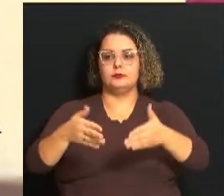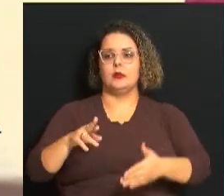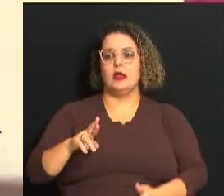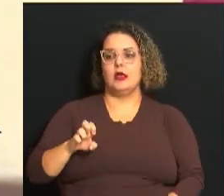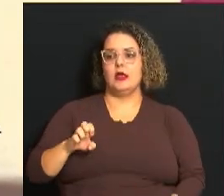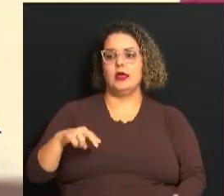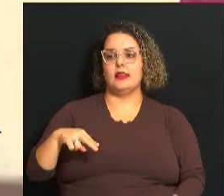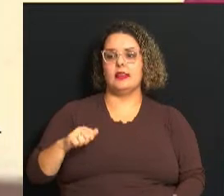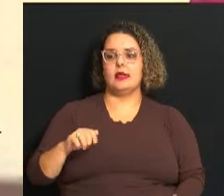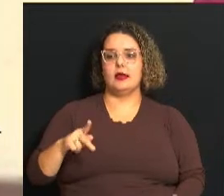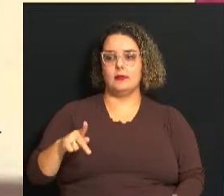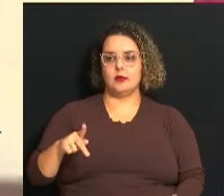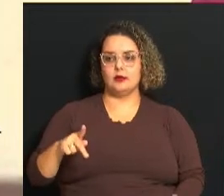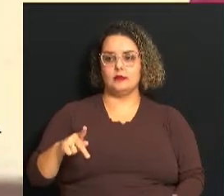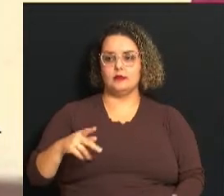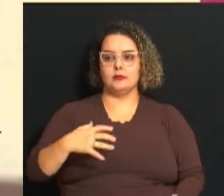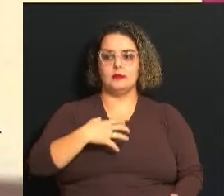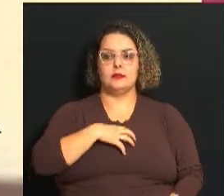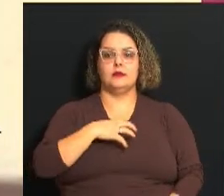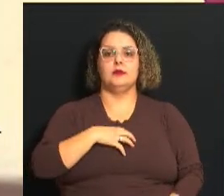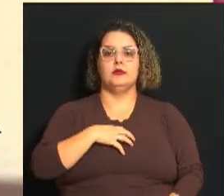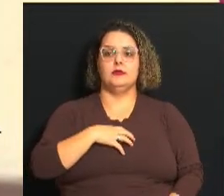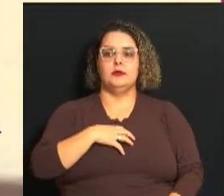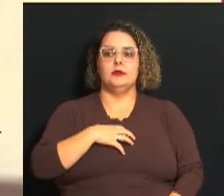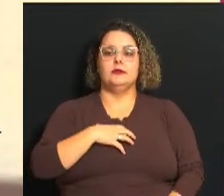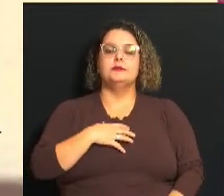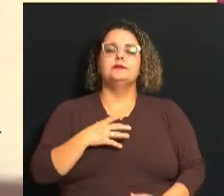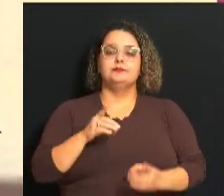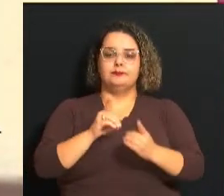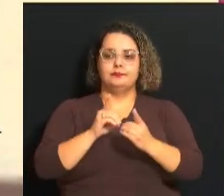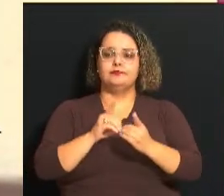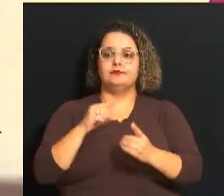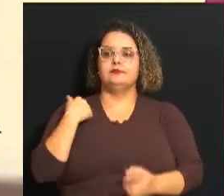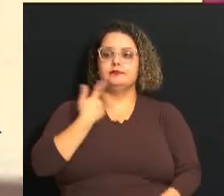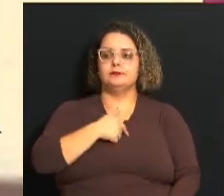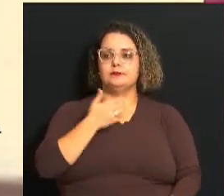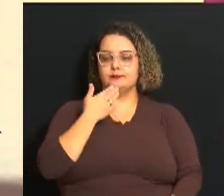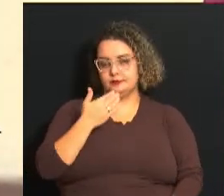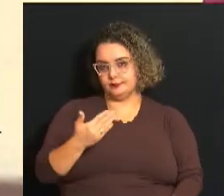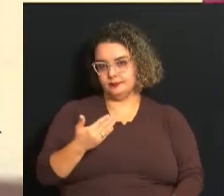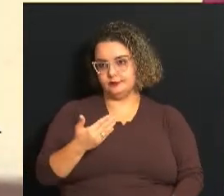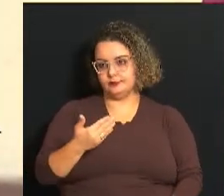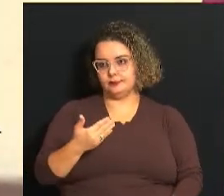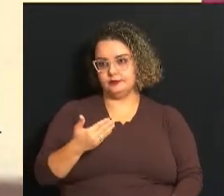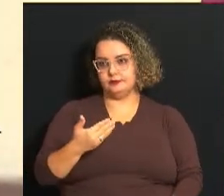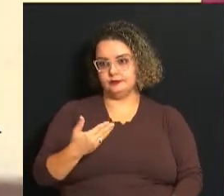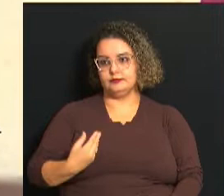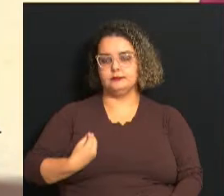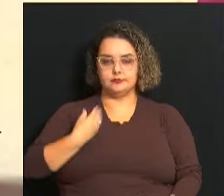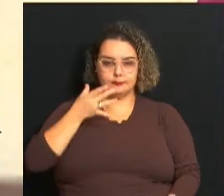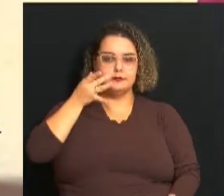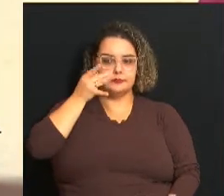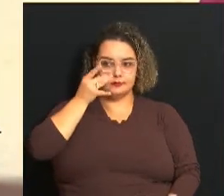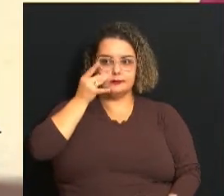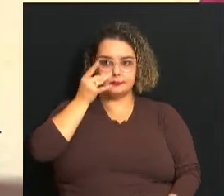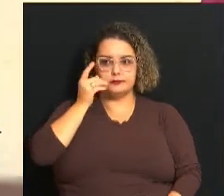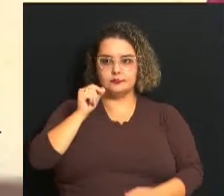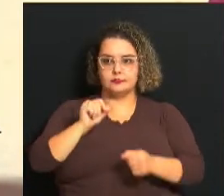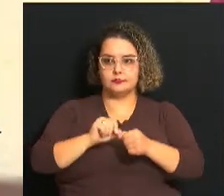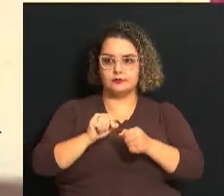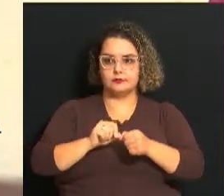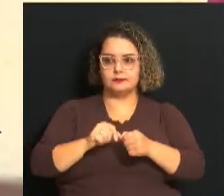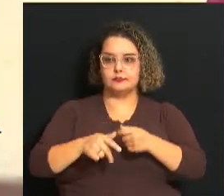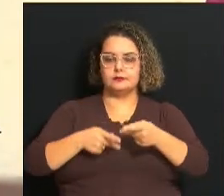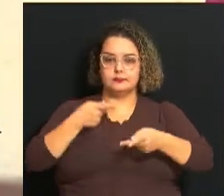e que de forma de gentilmente atendeu o nosso pedido está conosco hoje e também fará aqui uma explanação